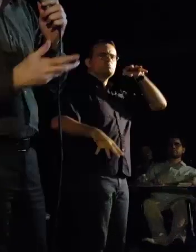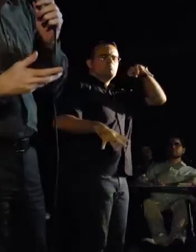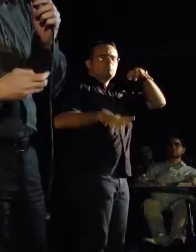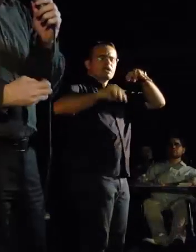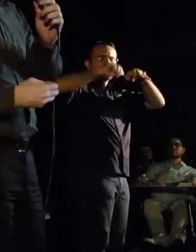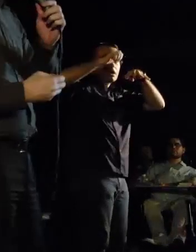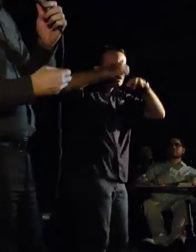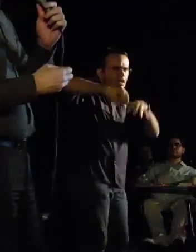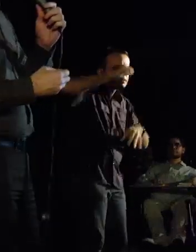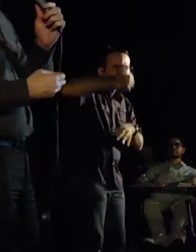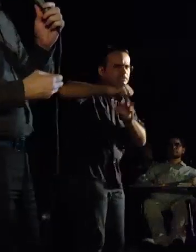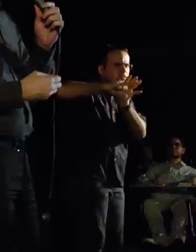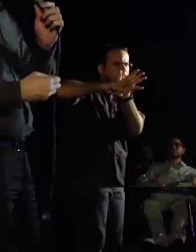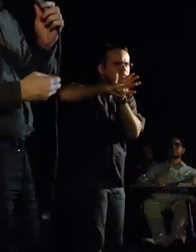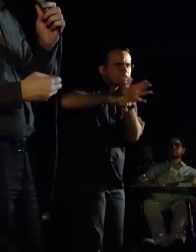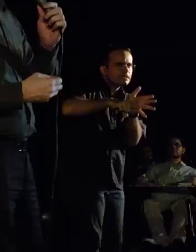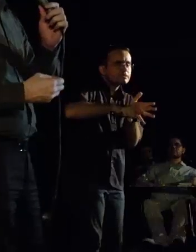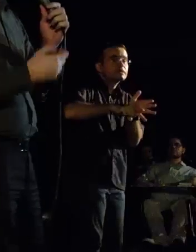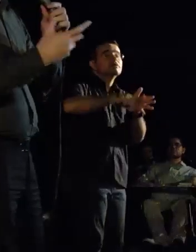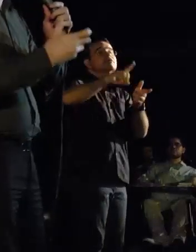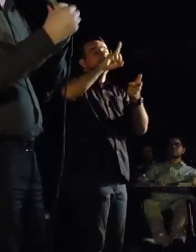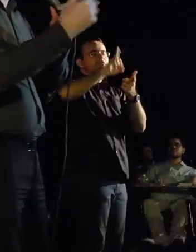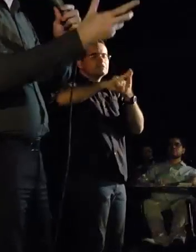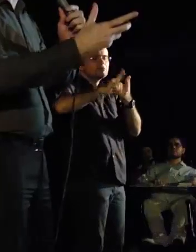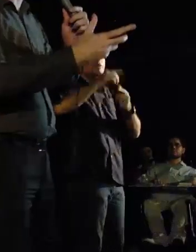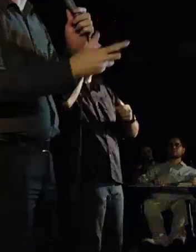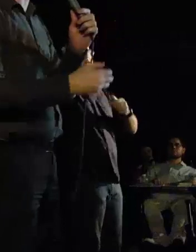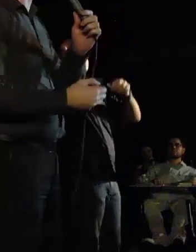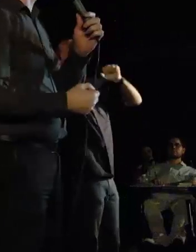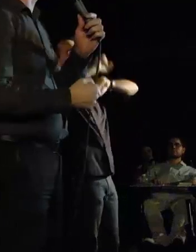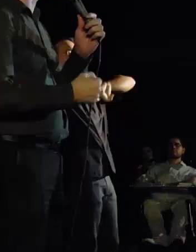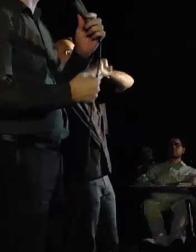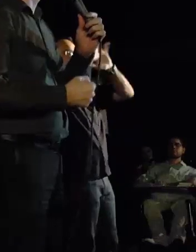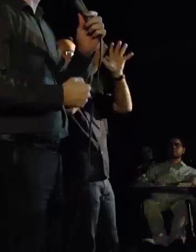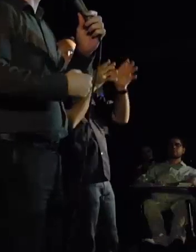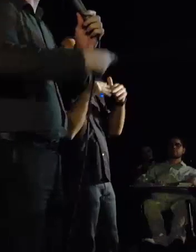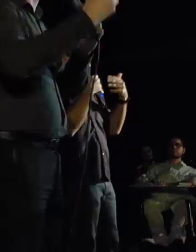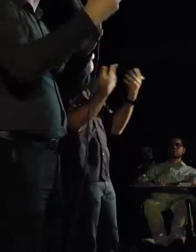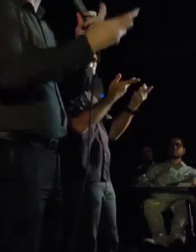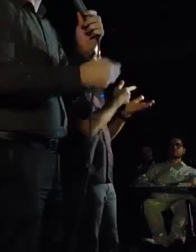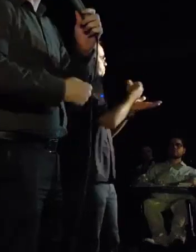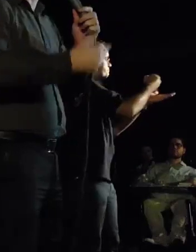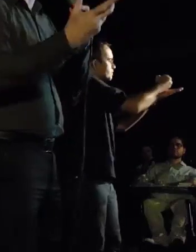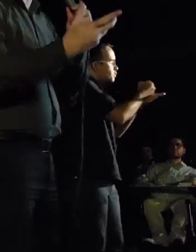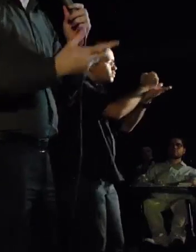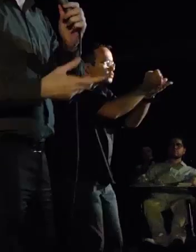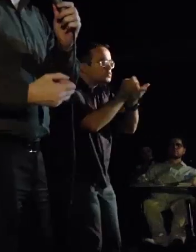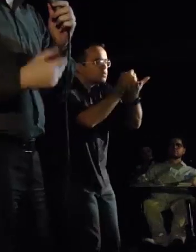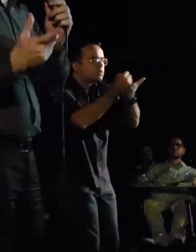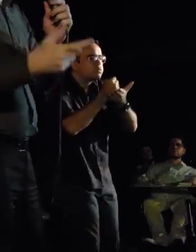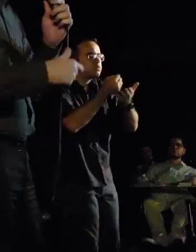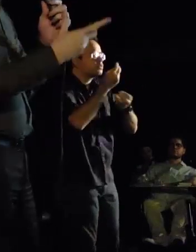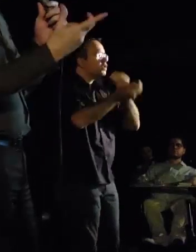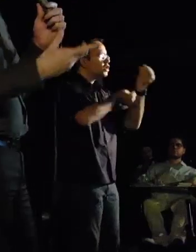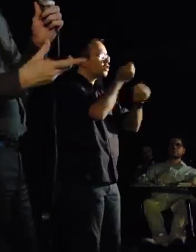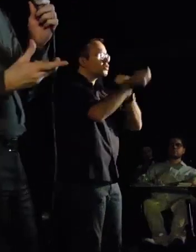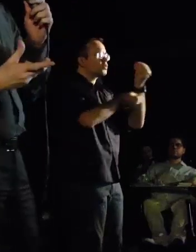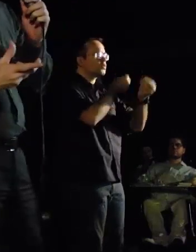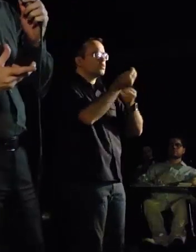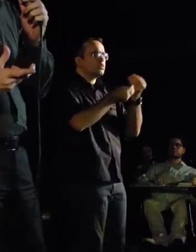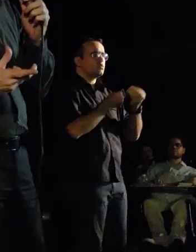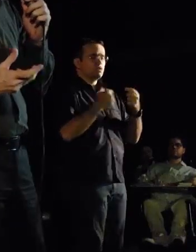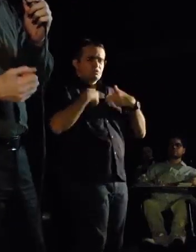que nos ocorre, mas também para entender quais são as forças que podem nos levar para fora daquilo que nós